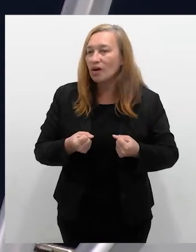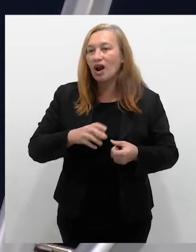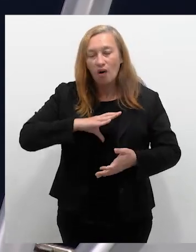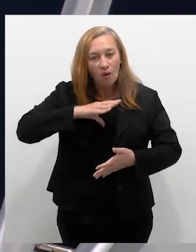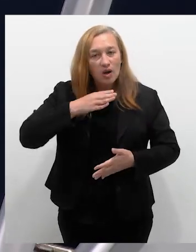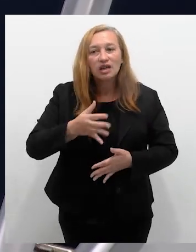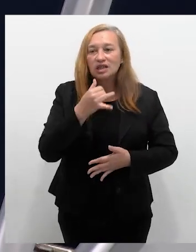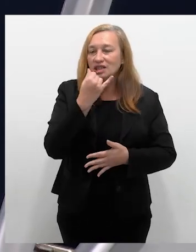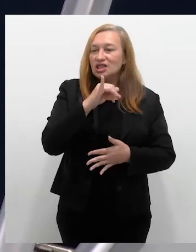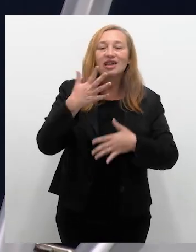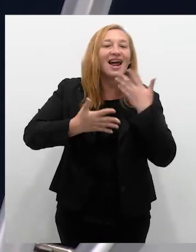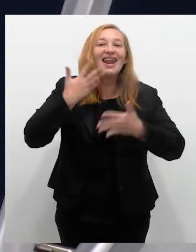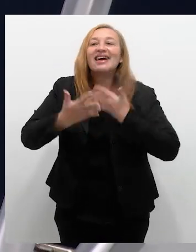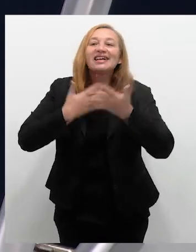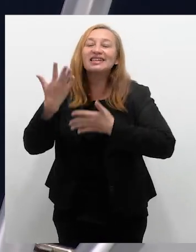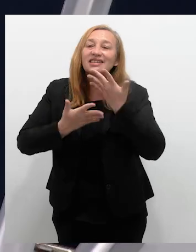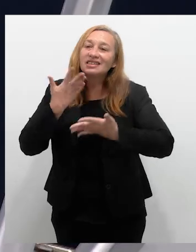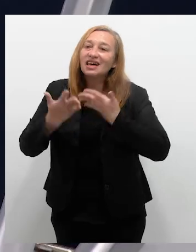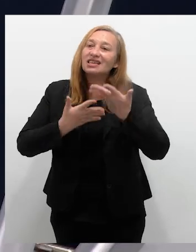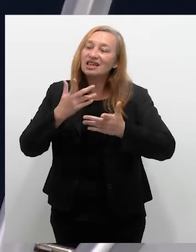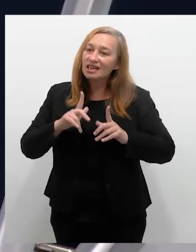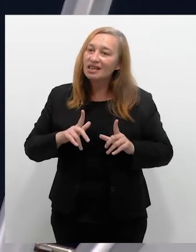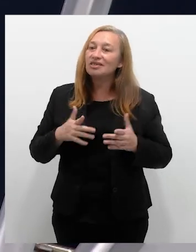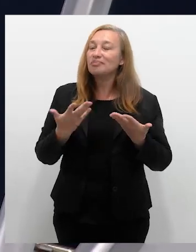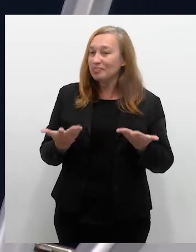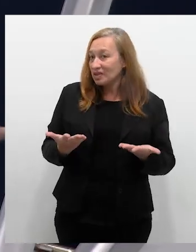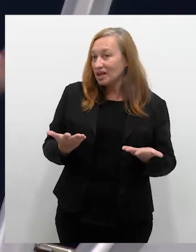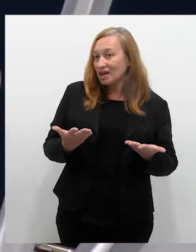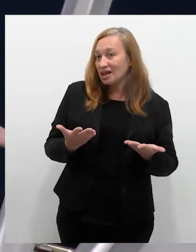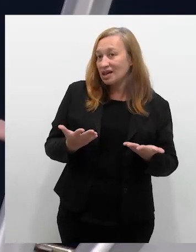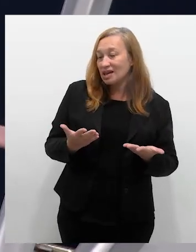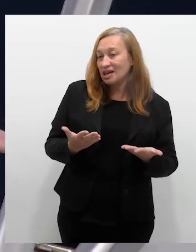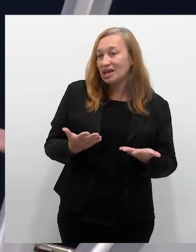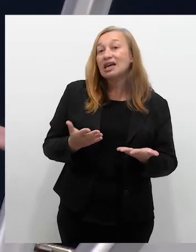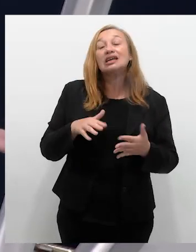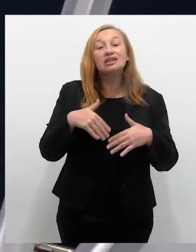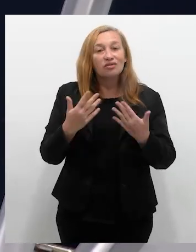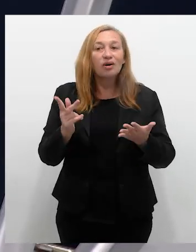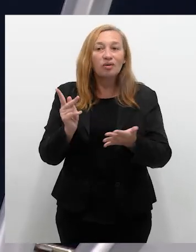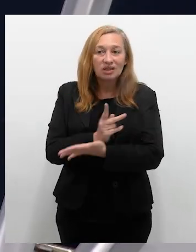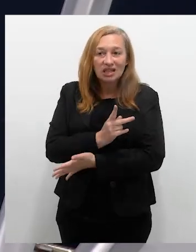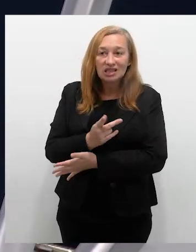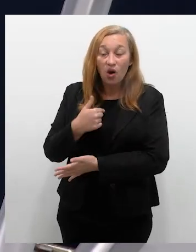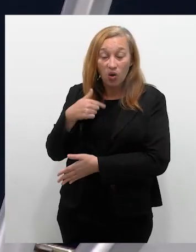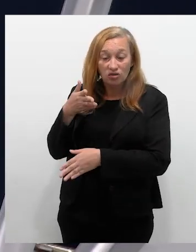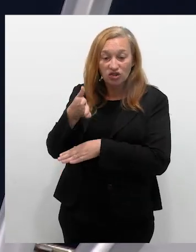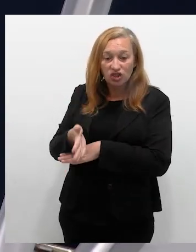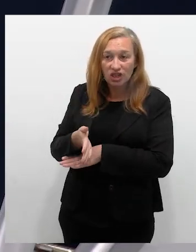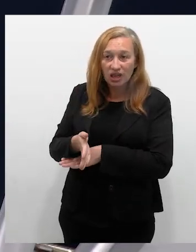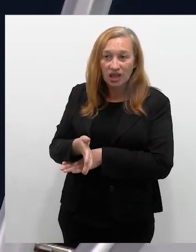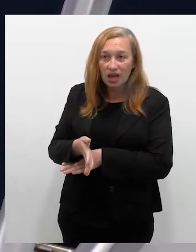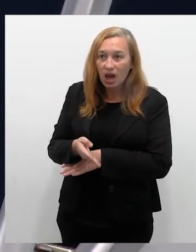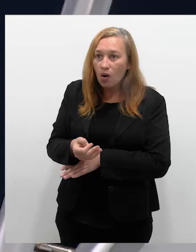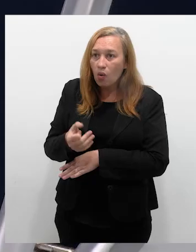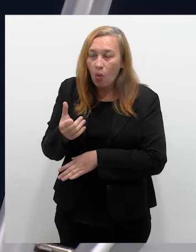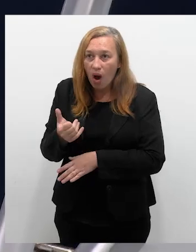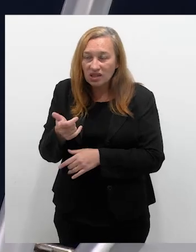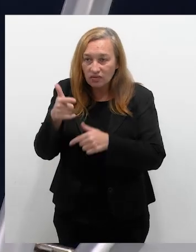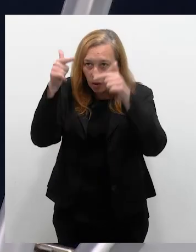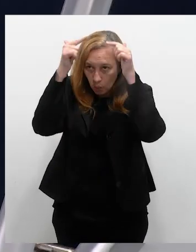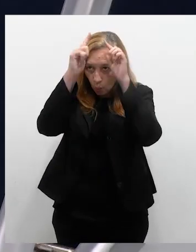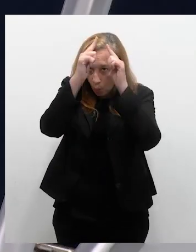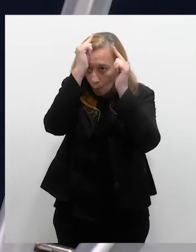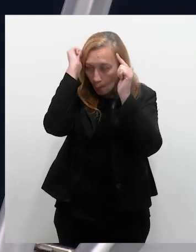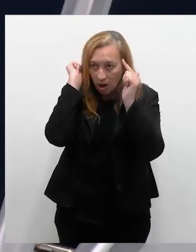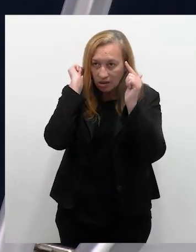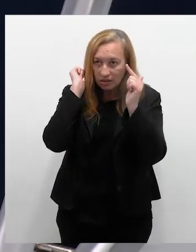tua energia, toda a tua alegria, toda a tua disponibilidade para ele. Em Vicky Veronese foi assim. Quando eu cheguei, eu quase fiquei careca